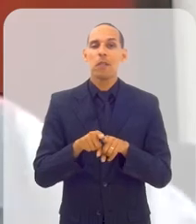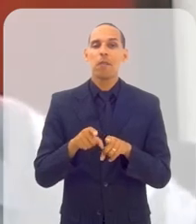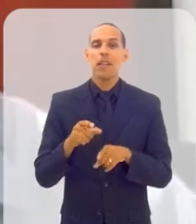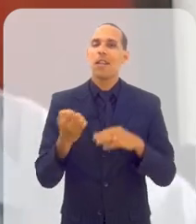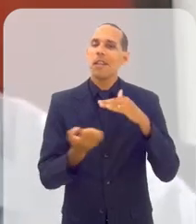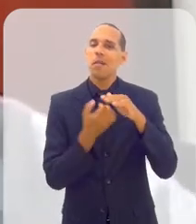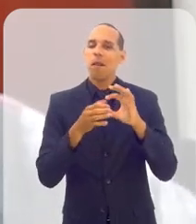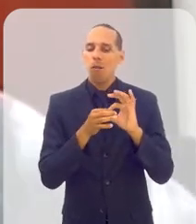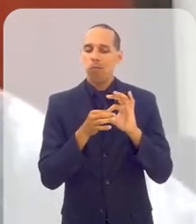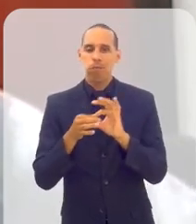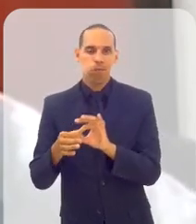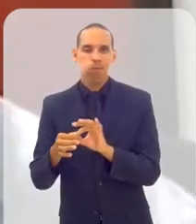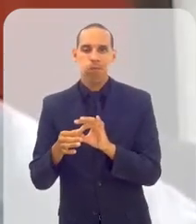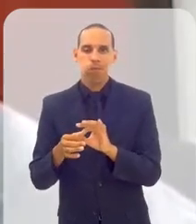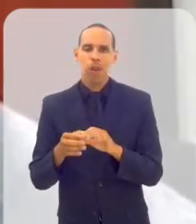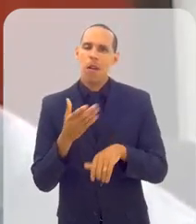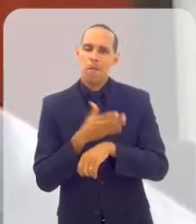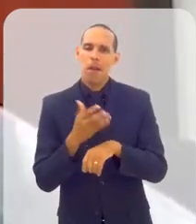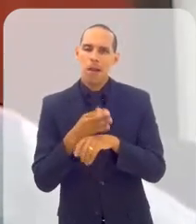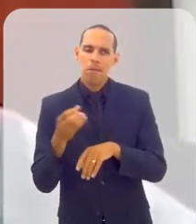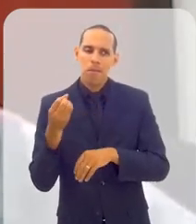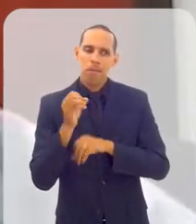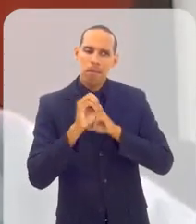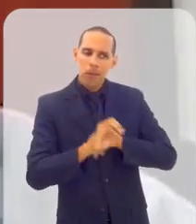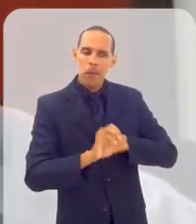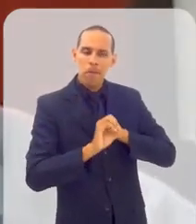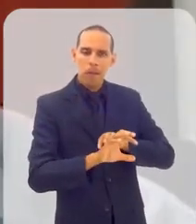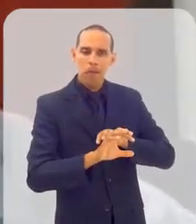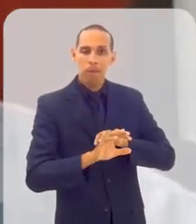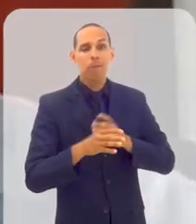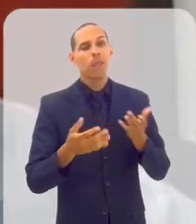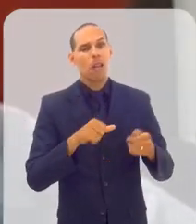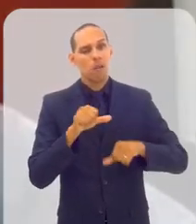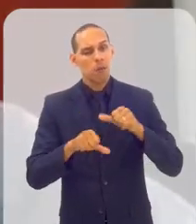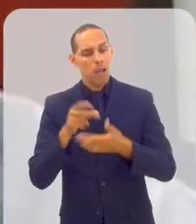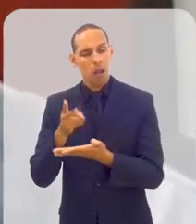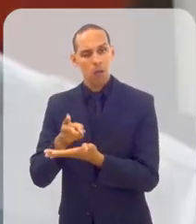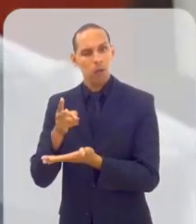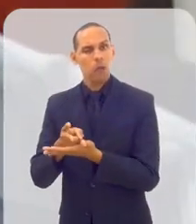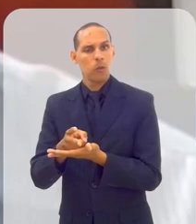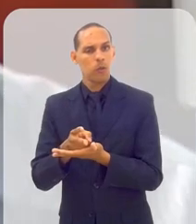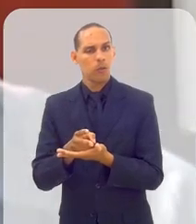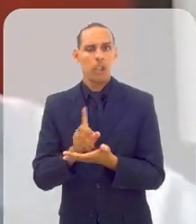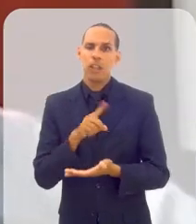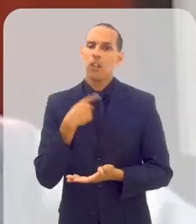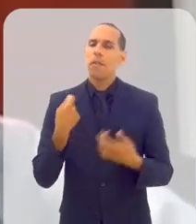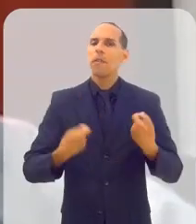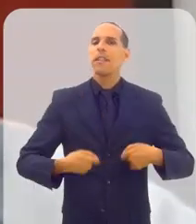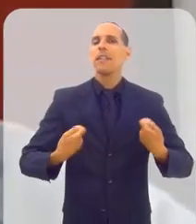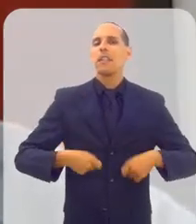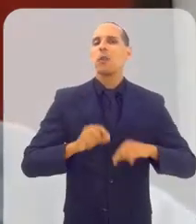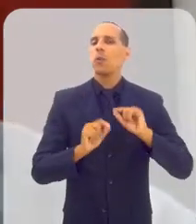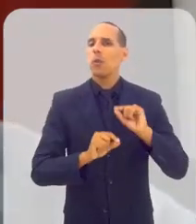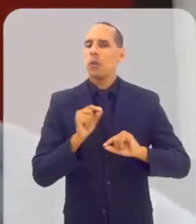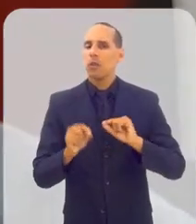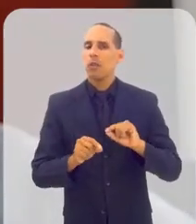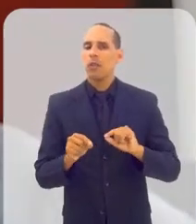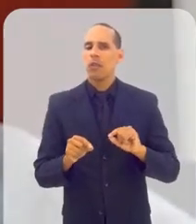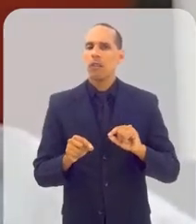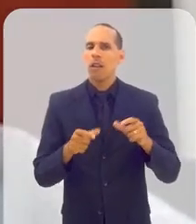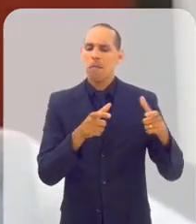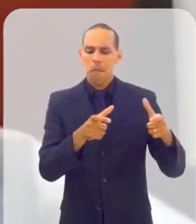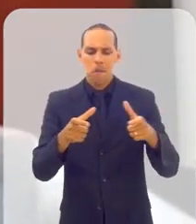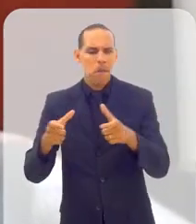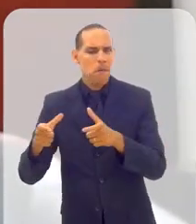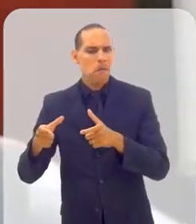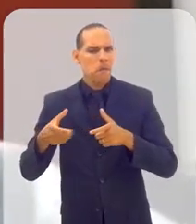associadas. Então, entendemos que essas mudanças seguirão continuamente e precisamos ocupar